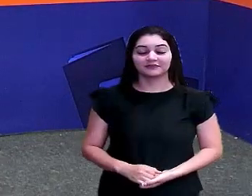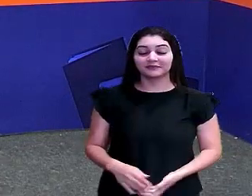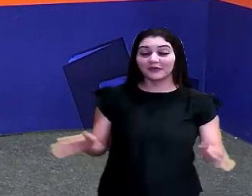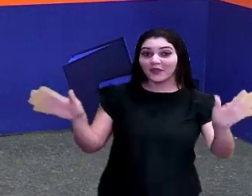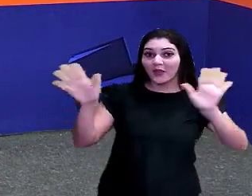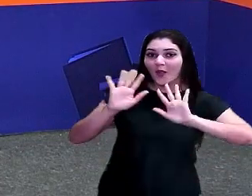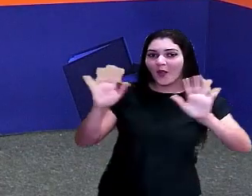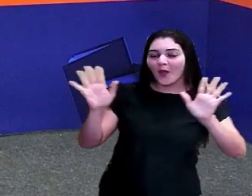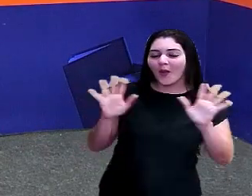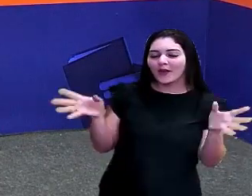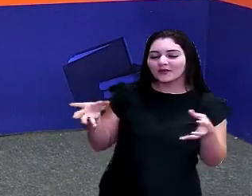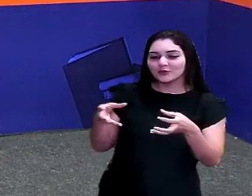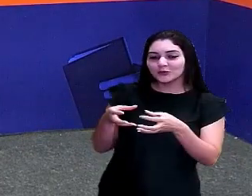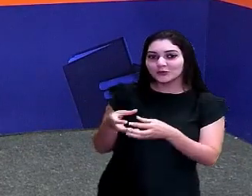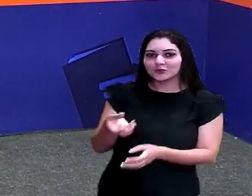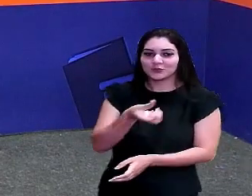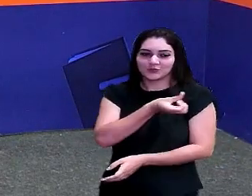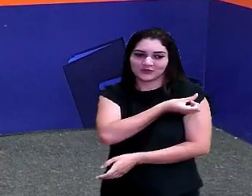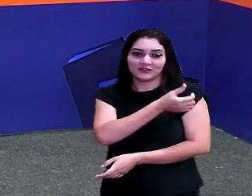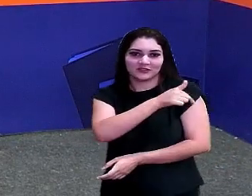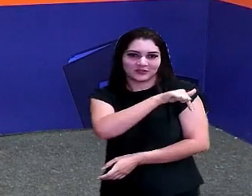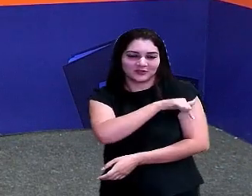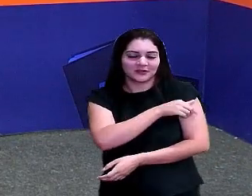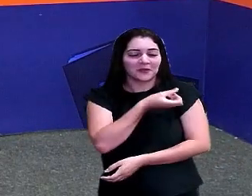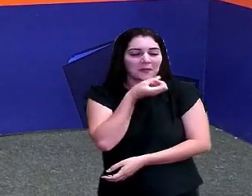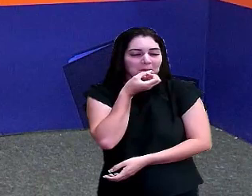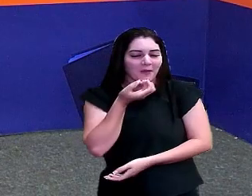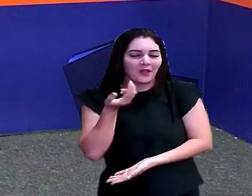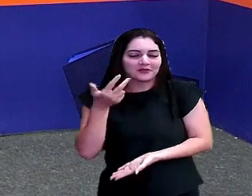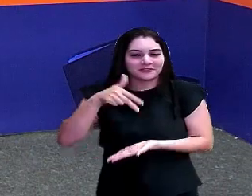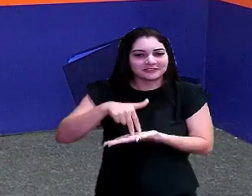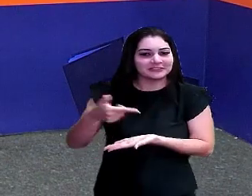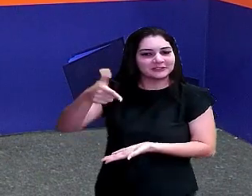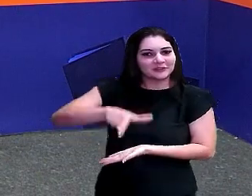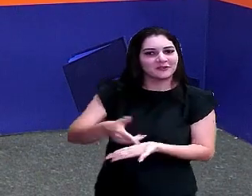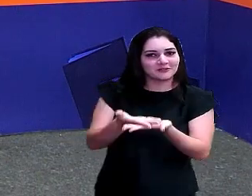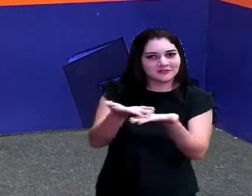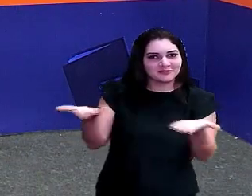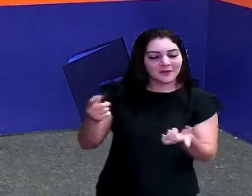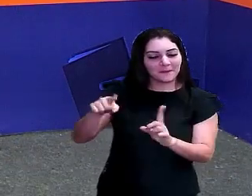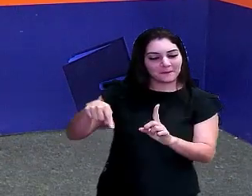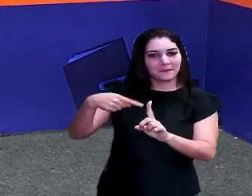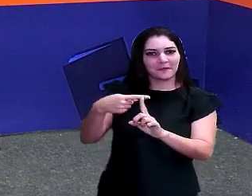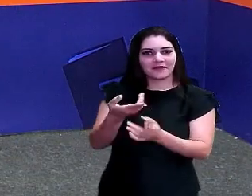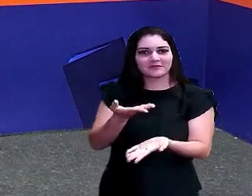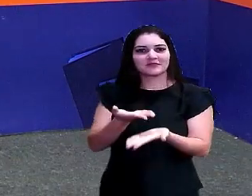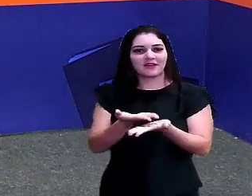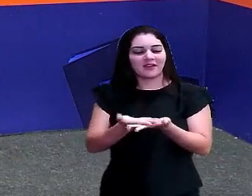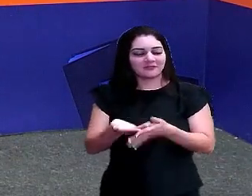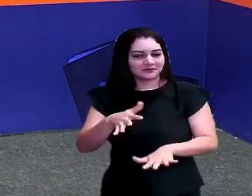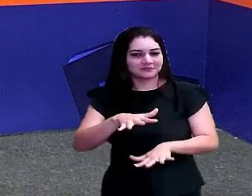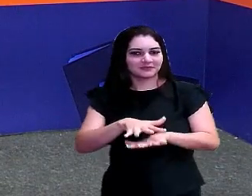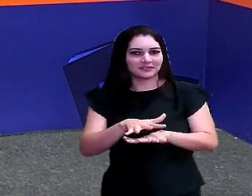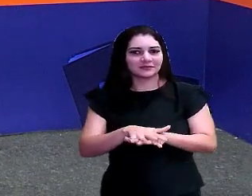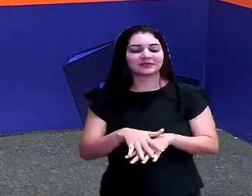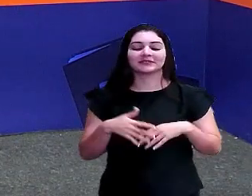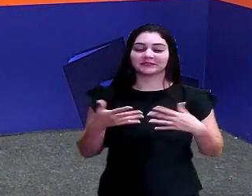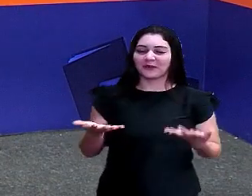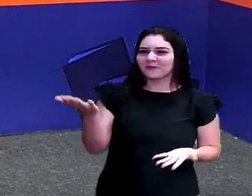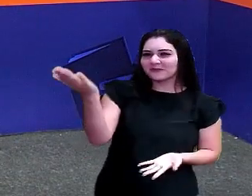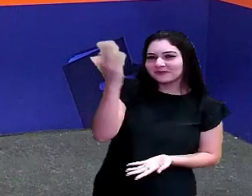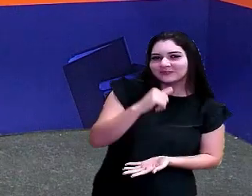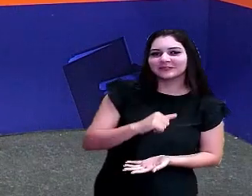Olá, turmas do 6º e 7º ano. Que bom estar aqui de novo com vocês para mais uma aula de matemática. Então,